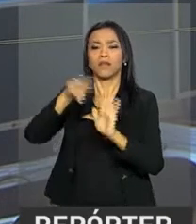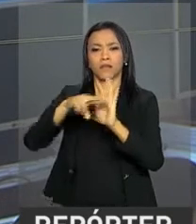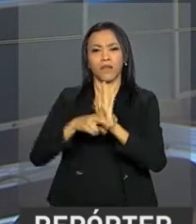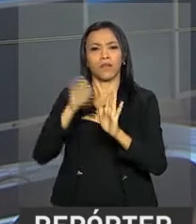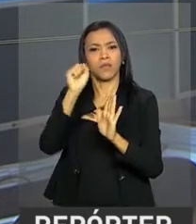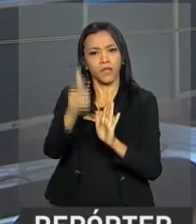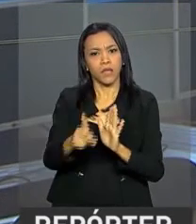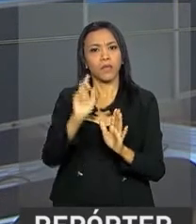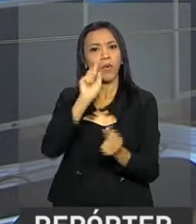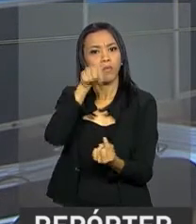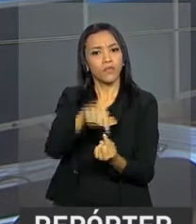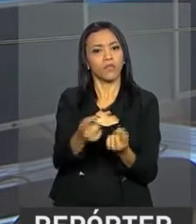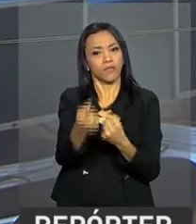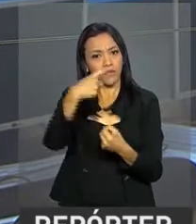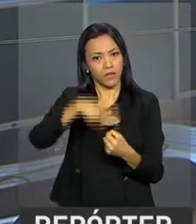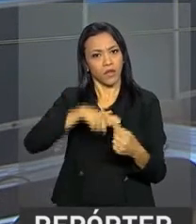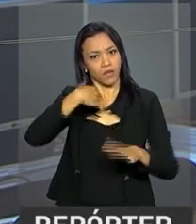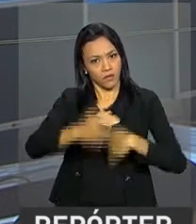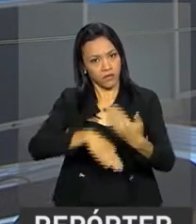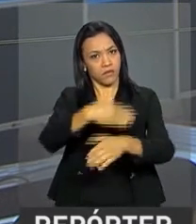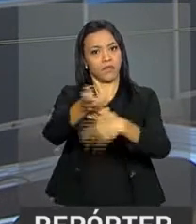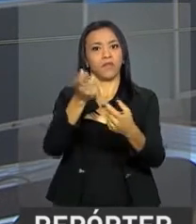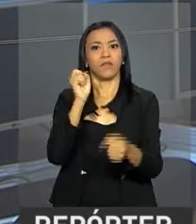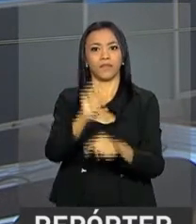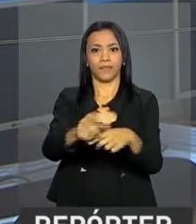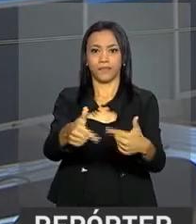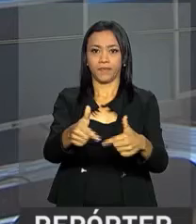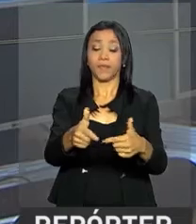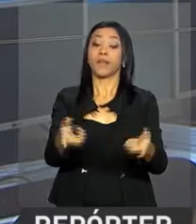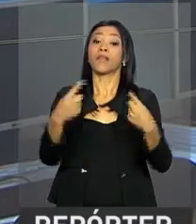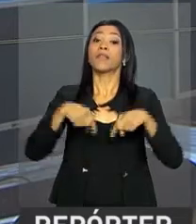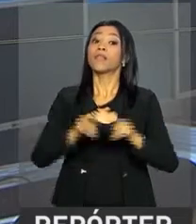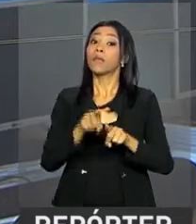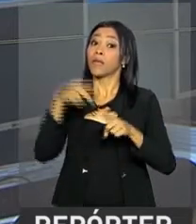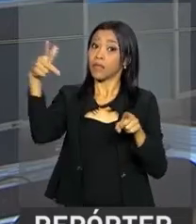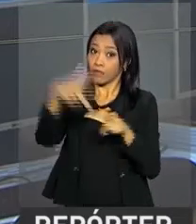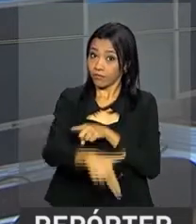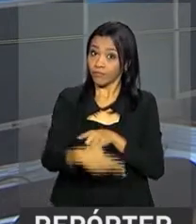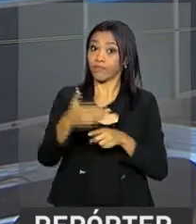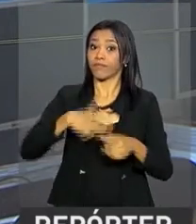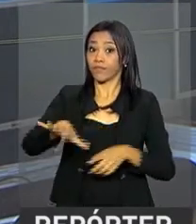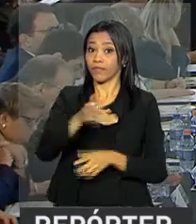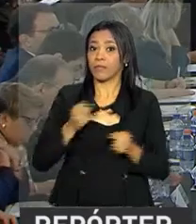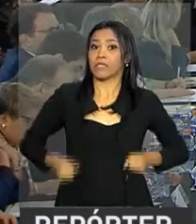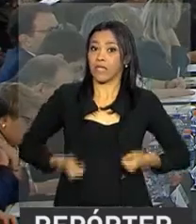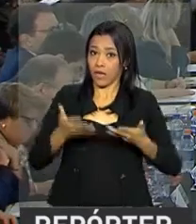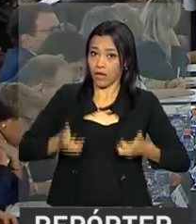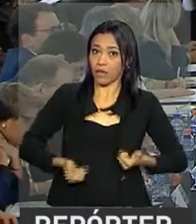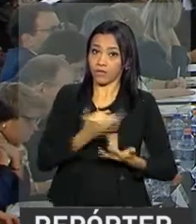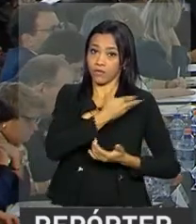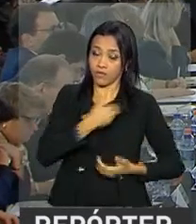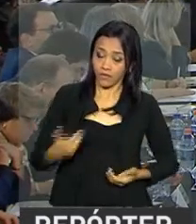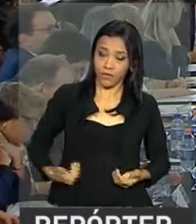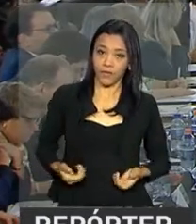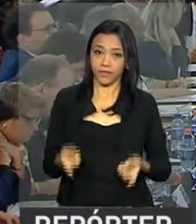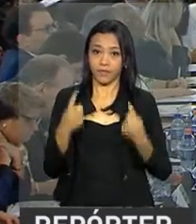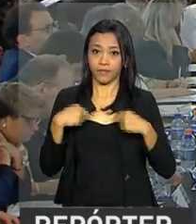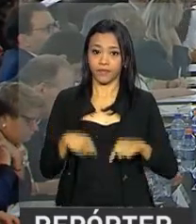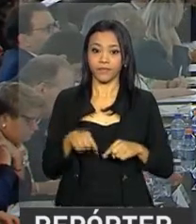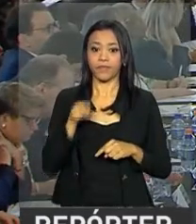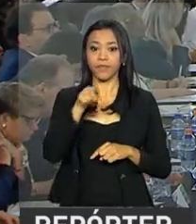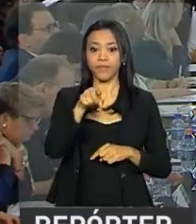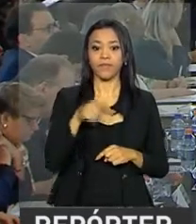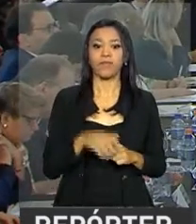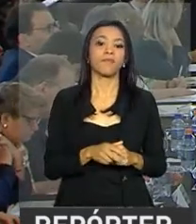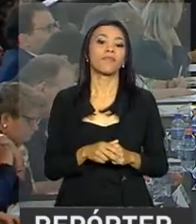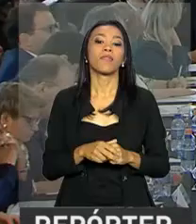empregos. Temer falou também sobre a importância do corte dos gastos públicos. Conversar com os principais jornalistas. Retomar o